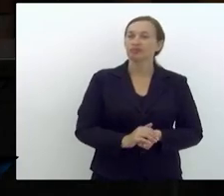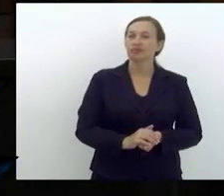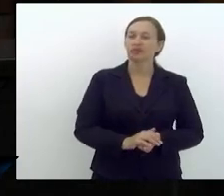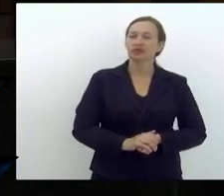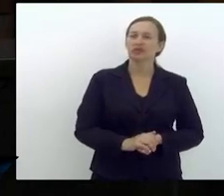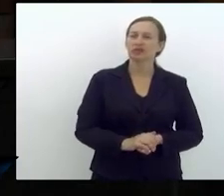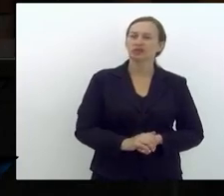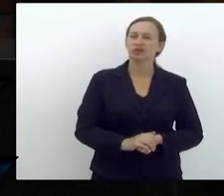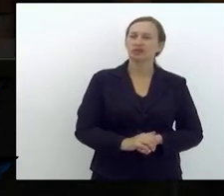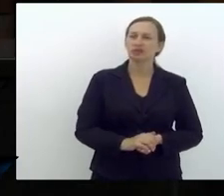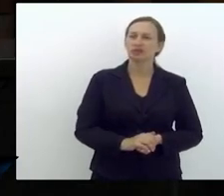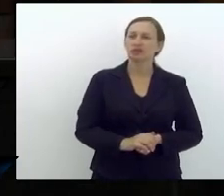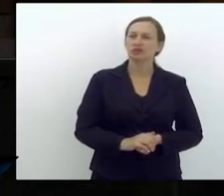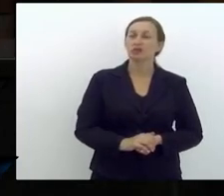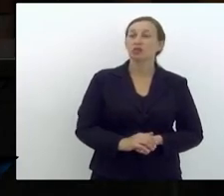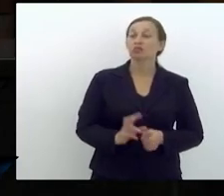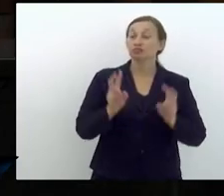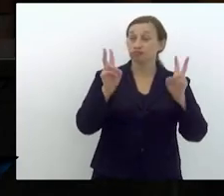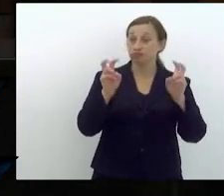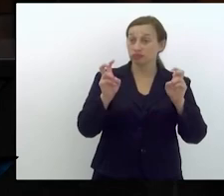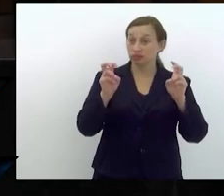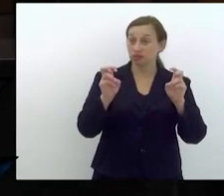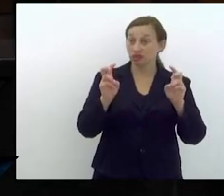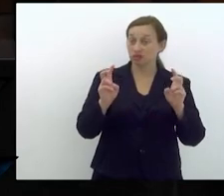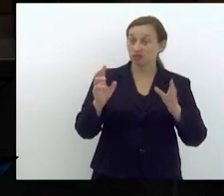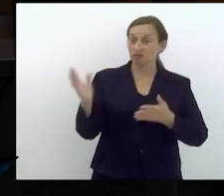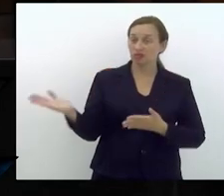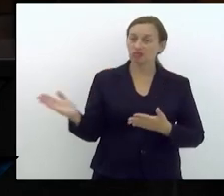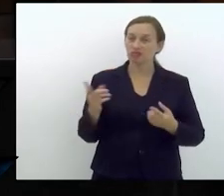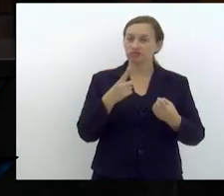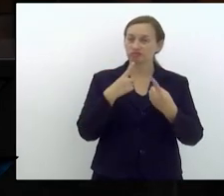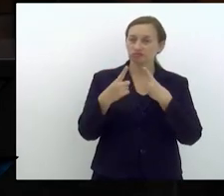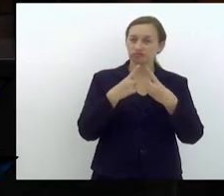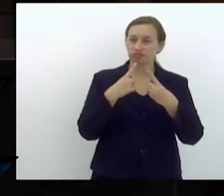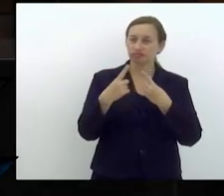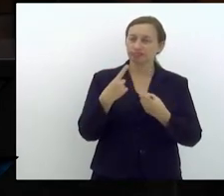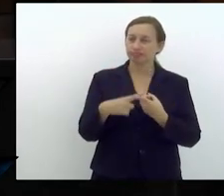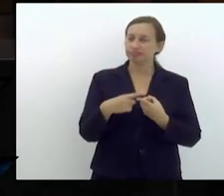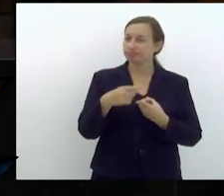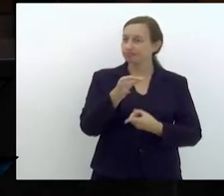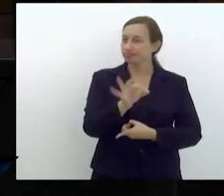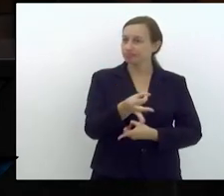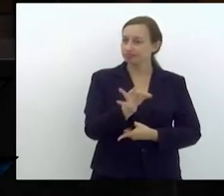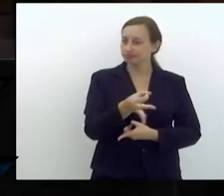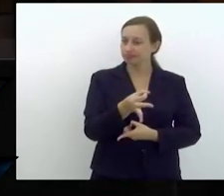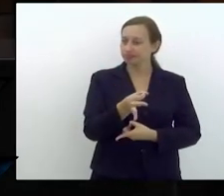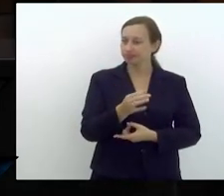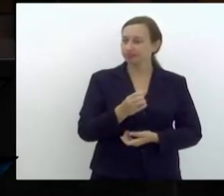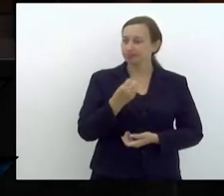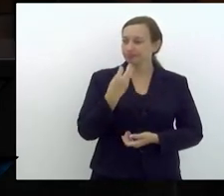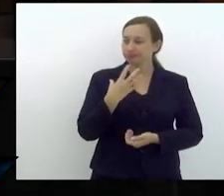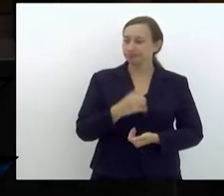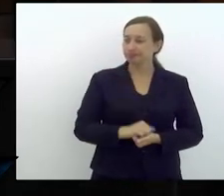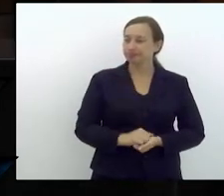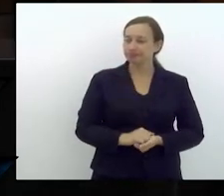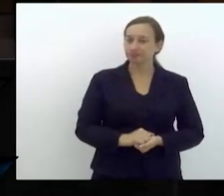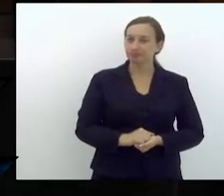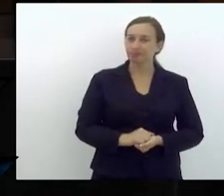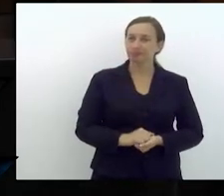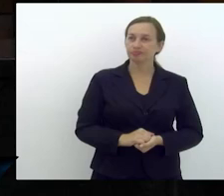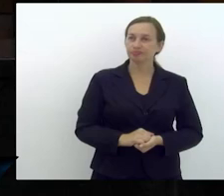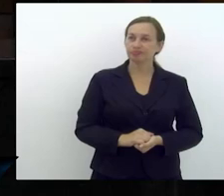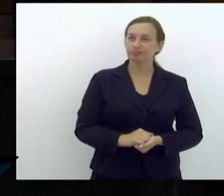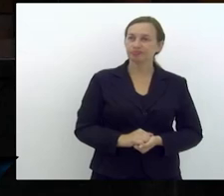então tô trazendo tema porque ele absolutamente relevante a questão